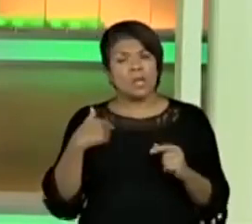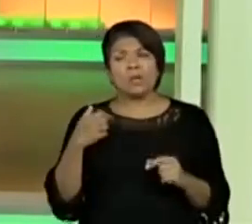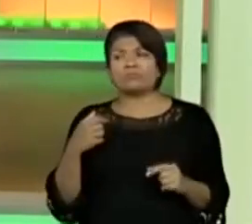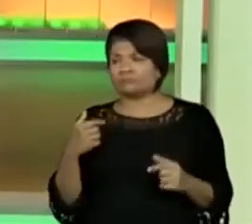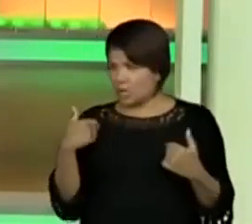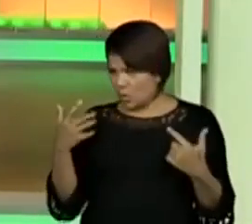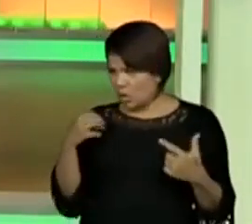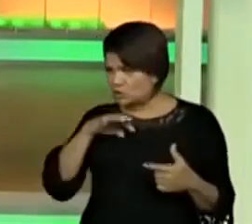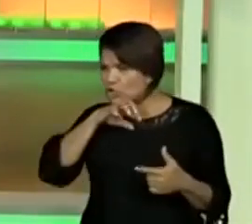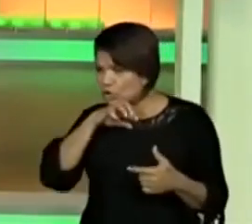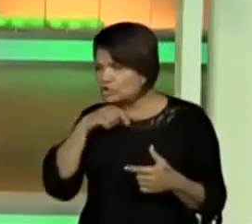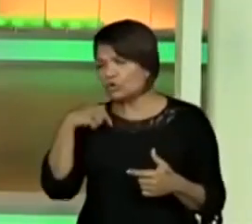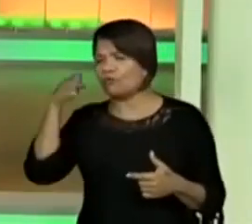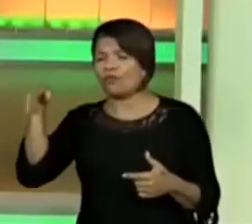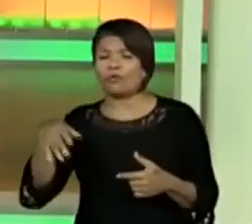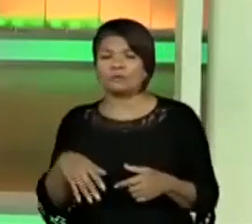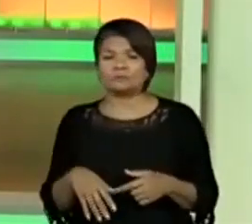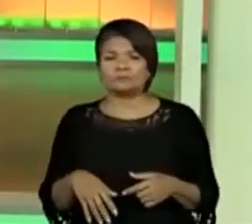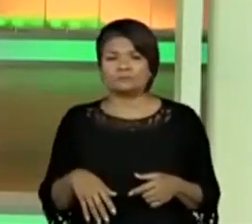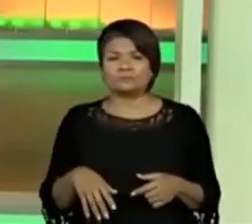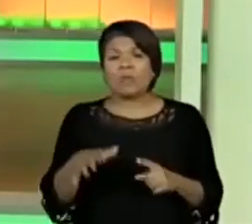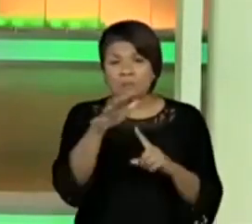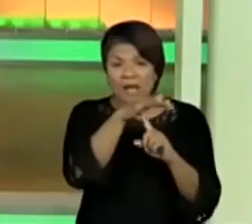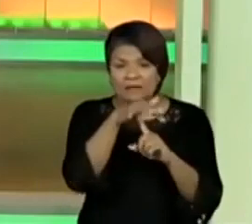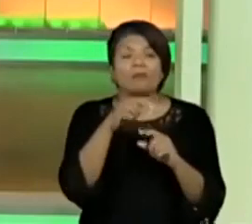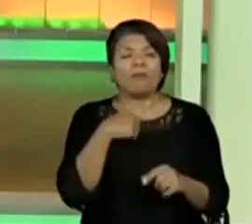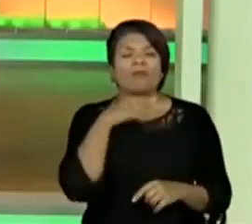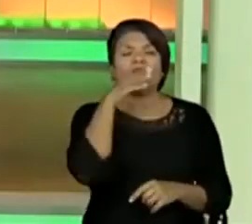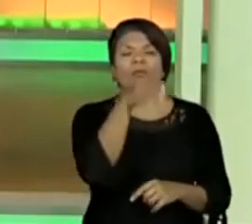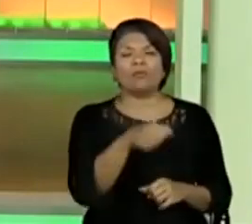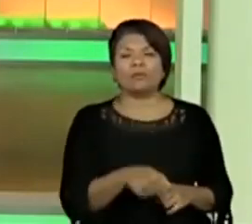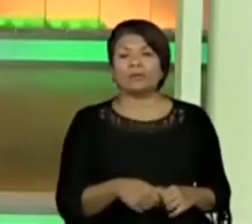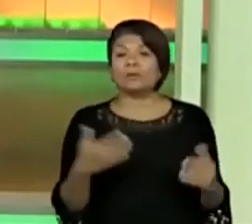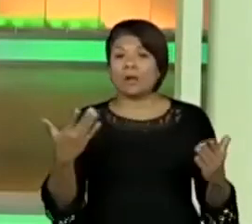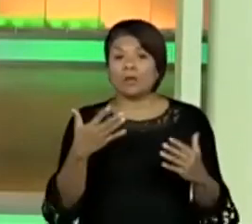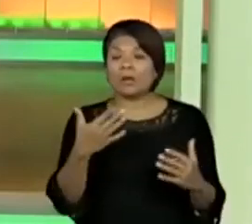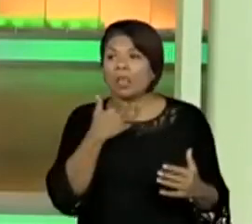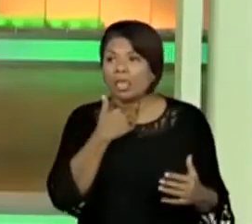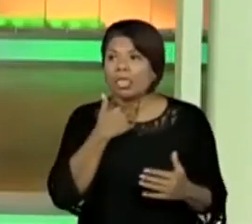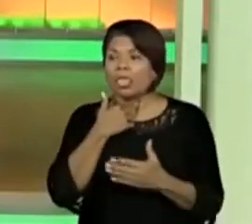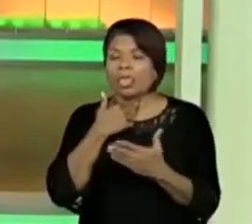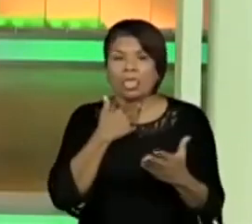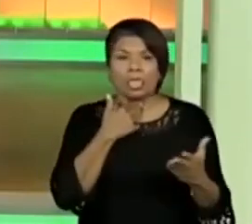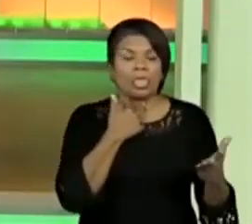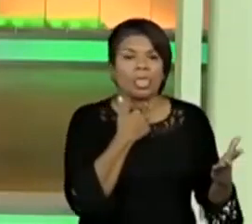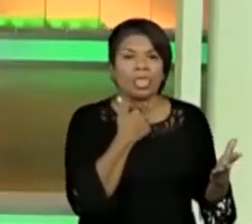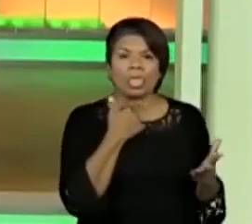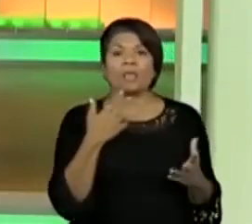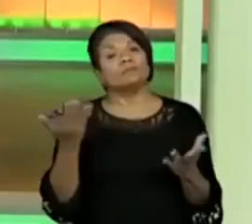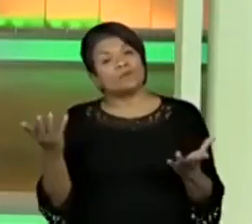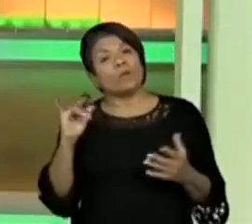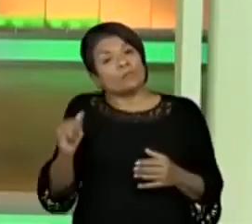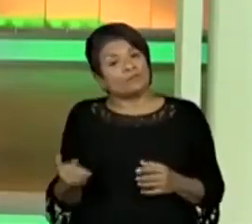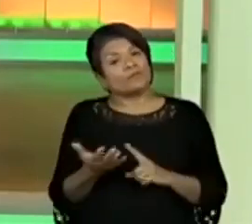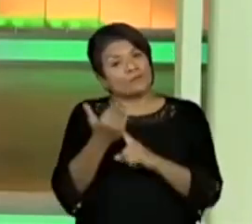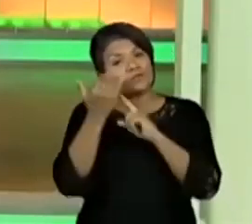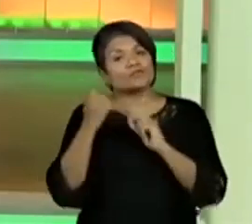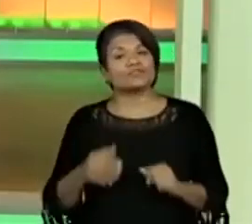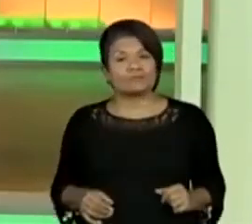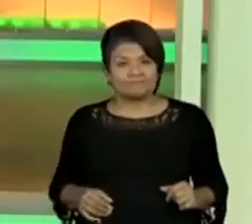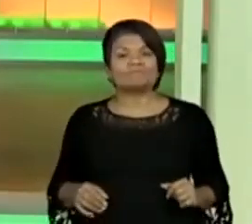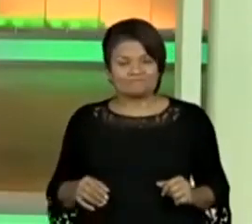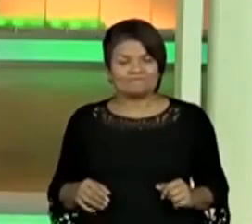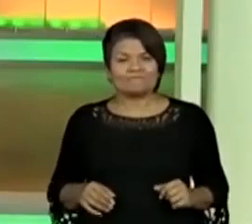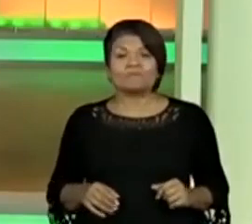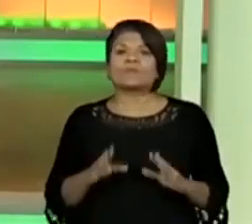podia passear no parque. E agora, como é que está? Certo? Vamos lá, o que mais está aparecendo de opinião? Ih,